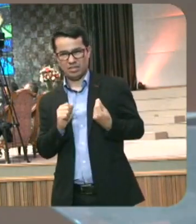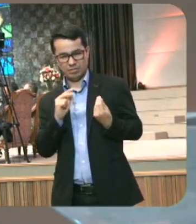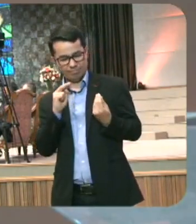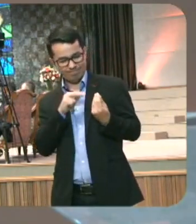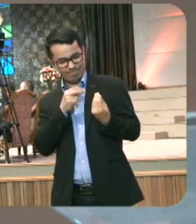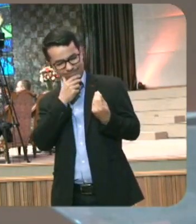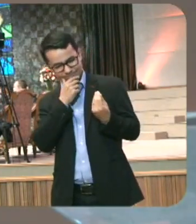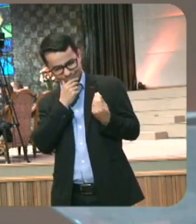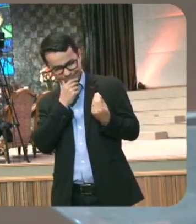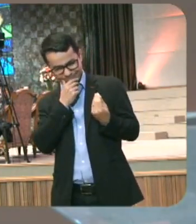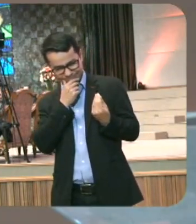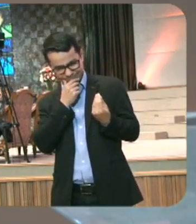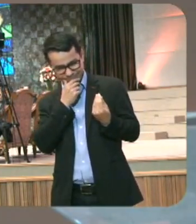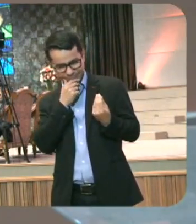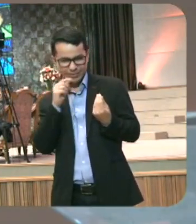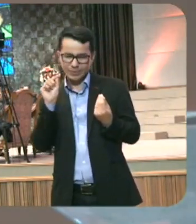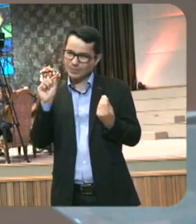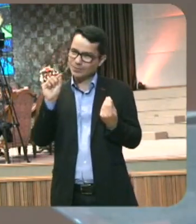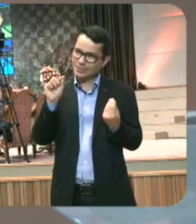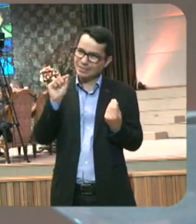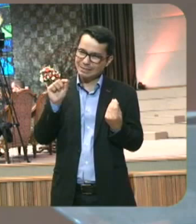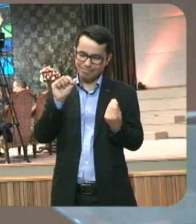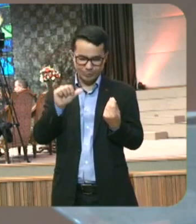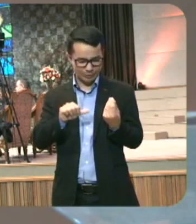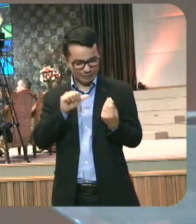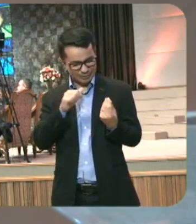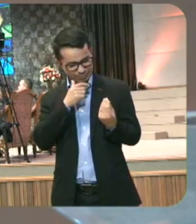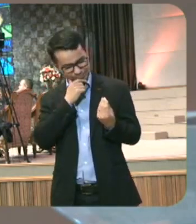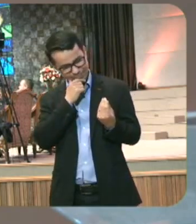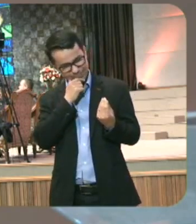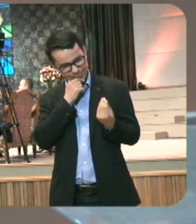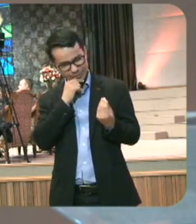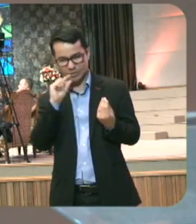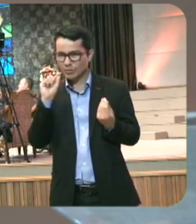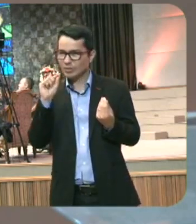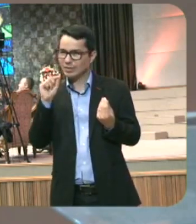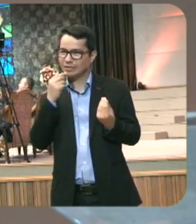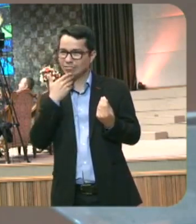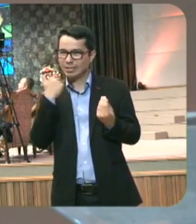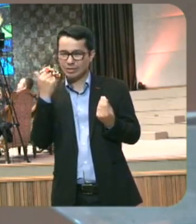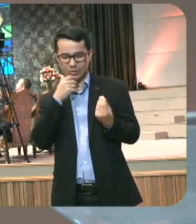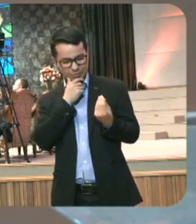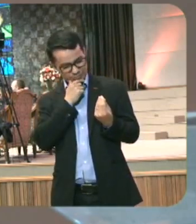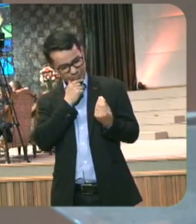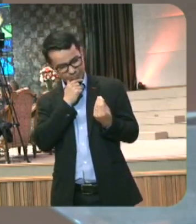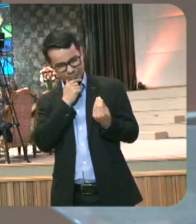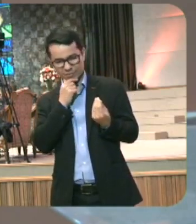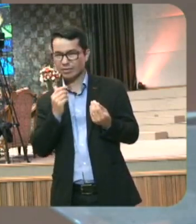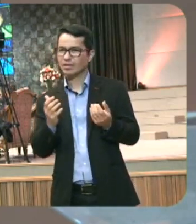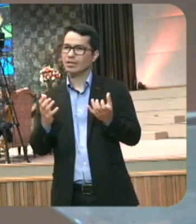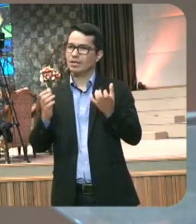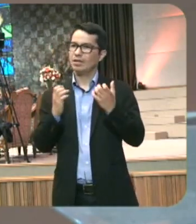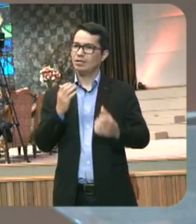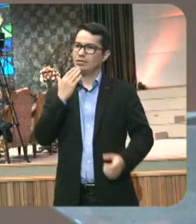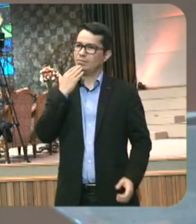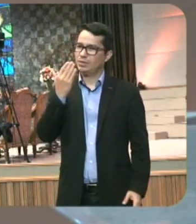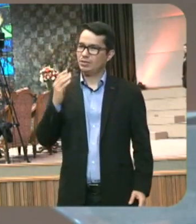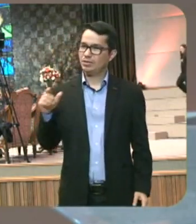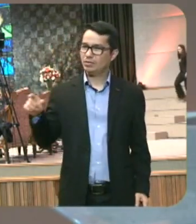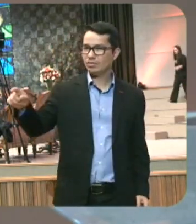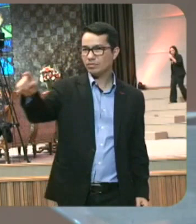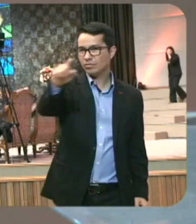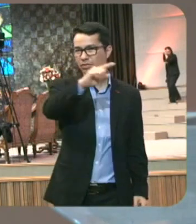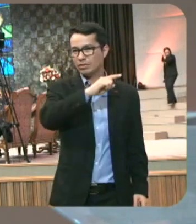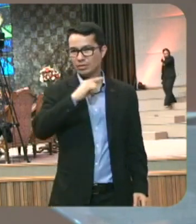mesmo, e depois coma do pão e do vinho. Eu queria desafiar você a olhar para o teu coração e